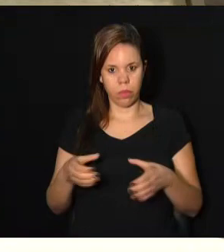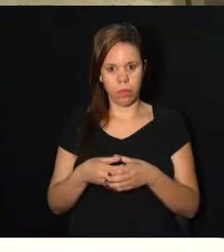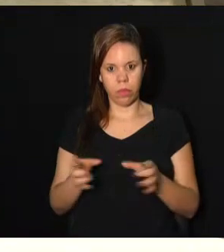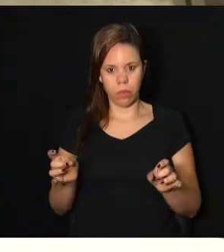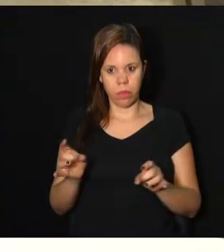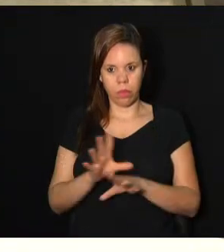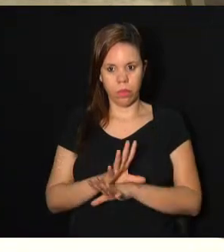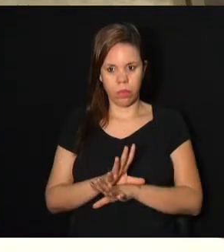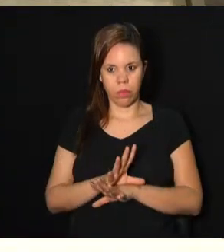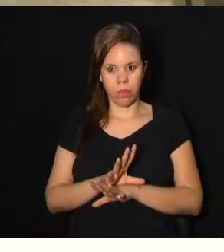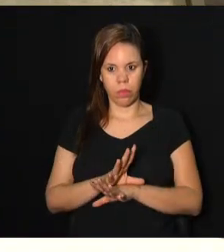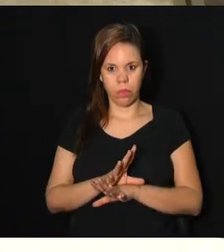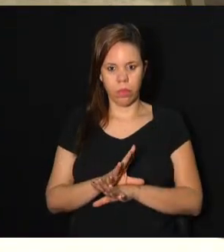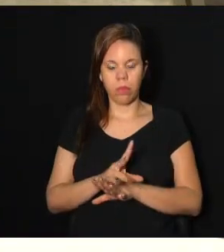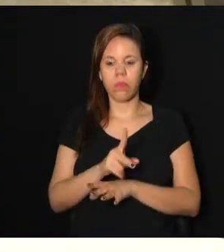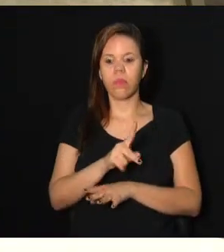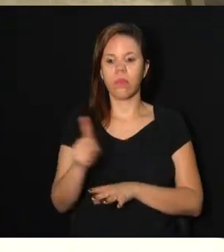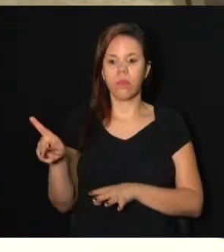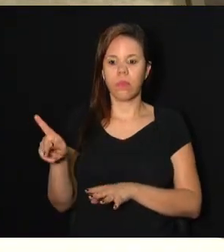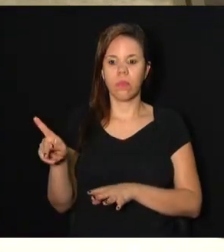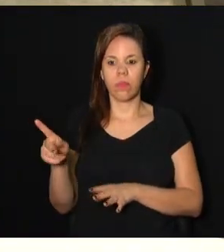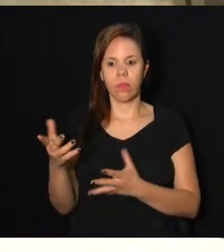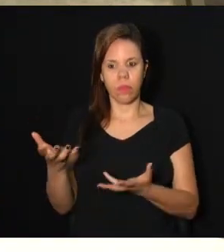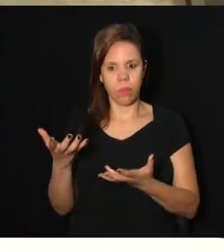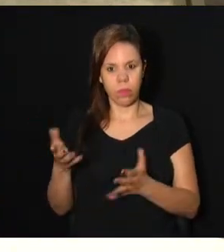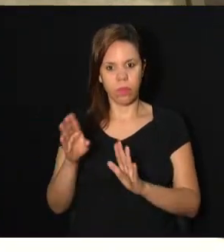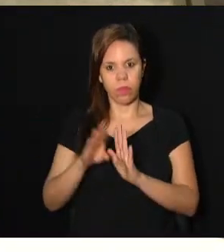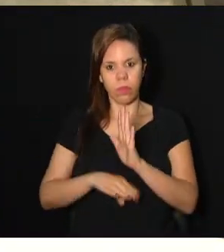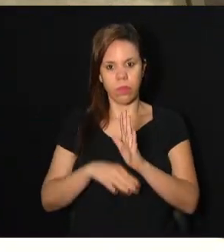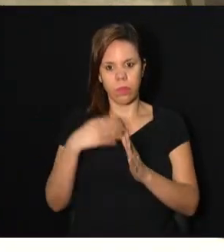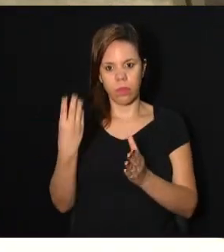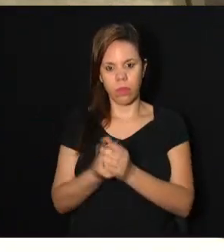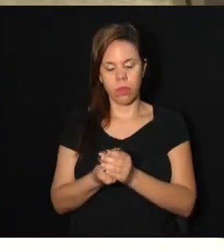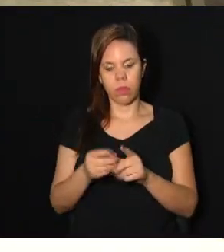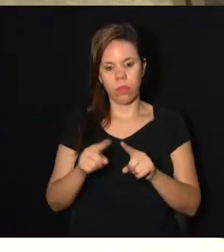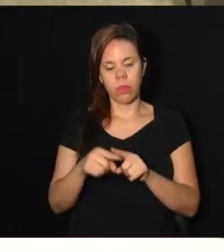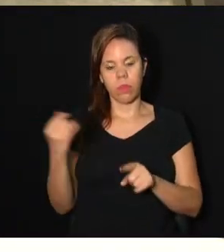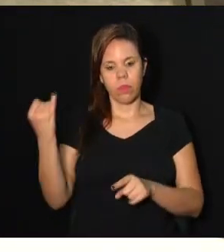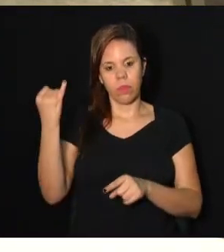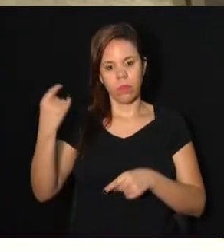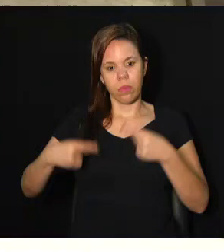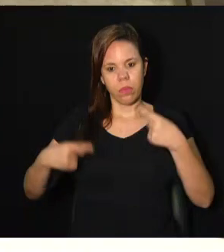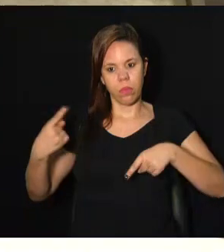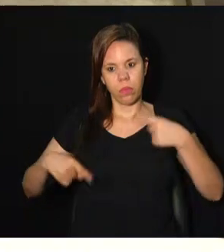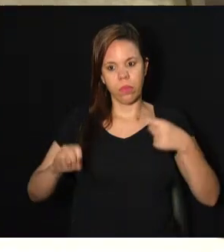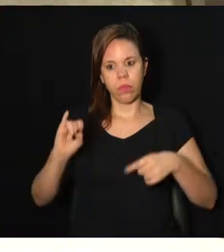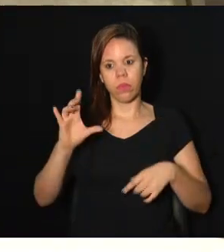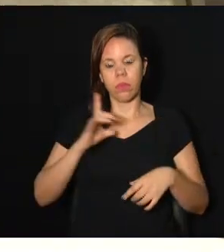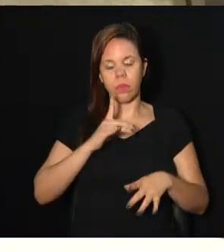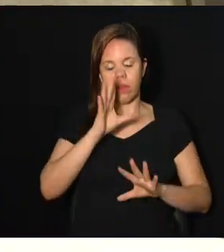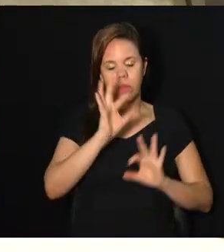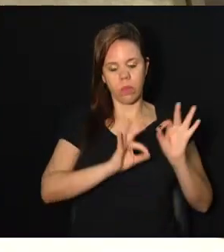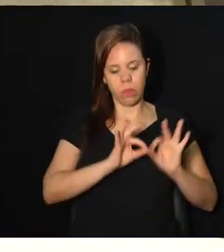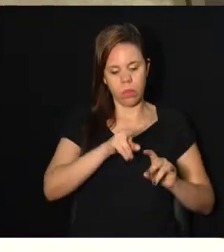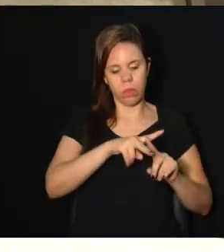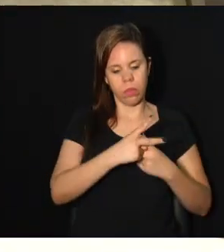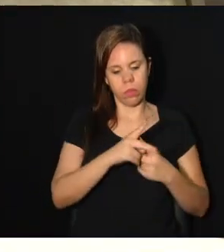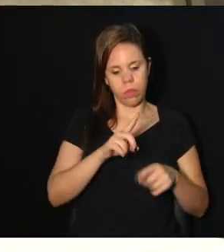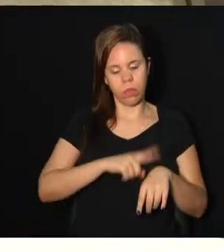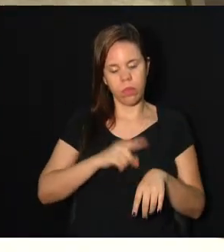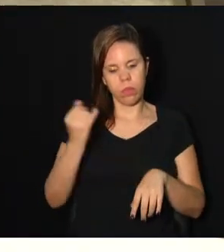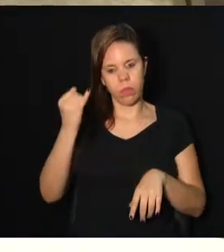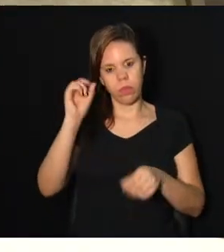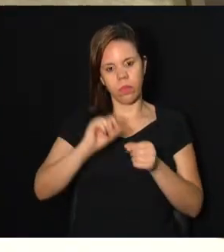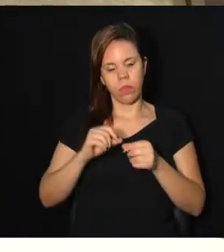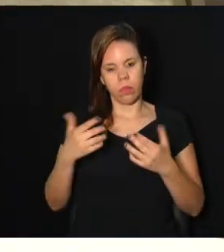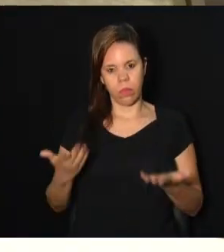pronto para a presidência, caso queira, colocar na pauta. Agora, é importante esse debate, porque se houver ajustes, é um momento importante de se fazer,